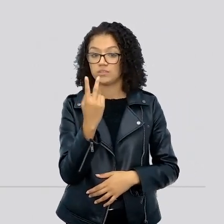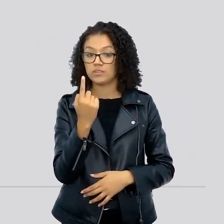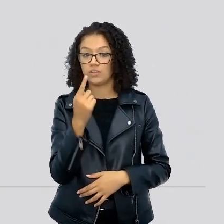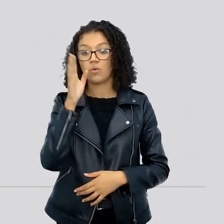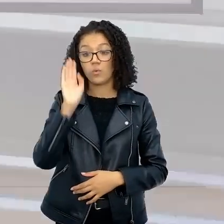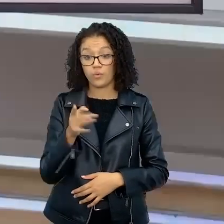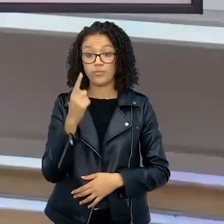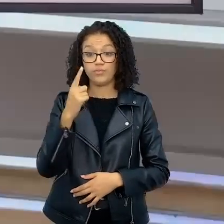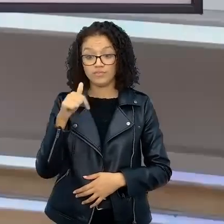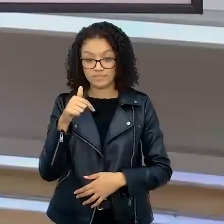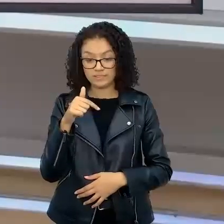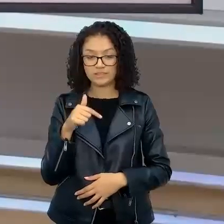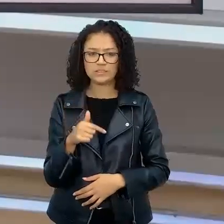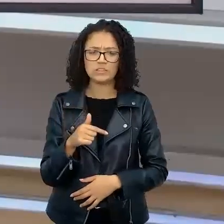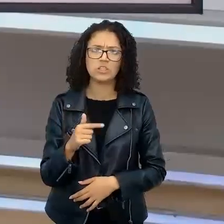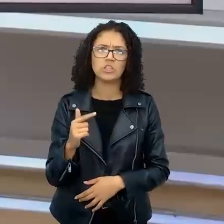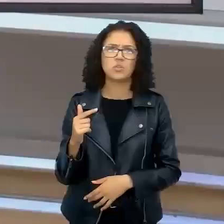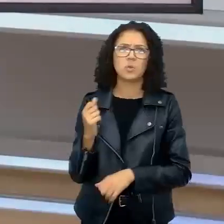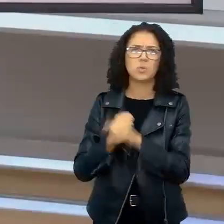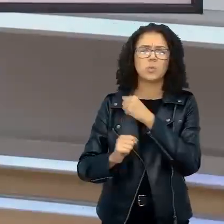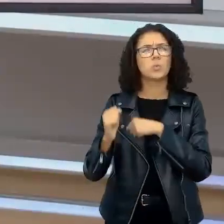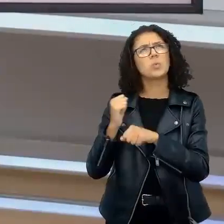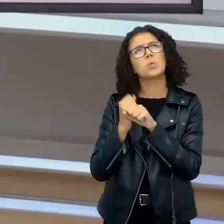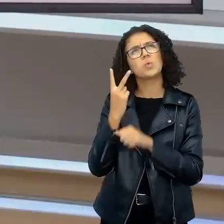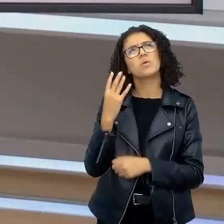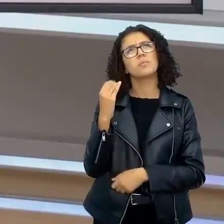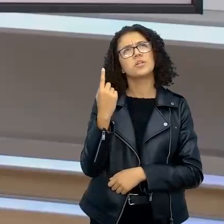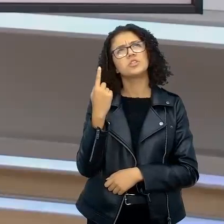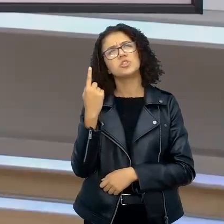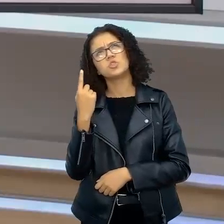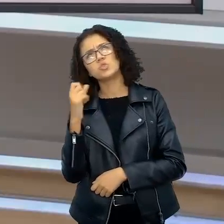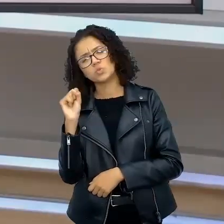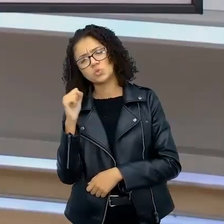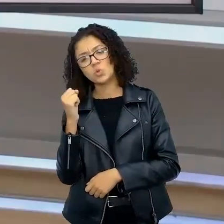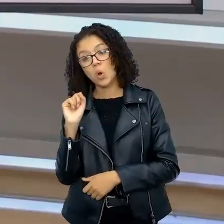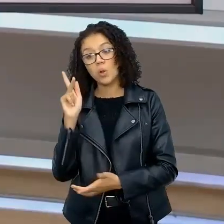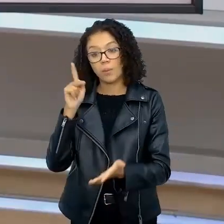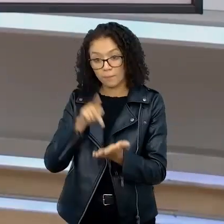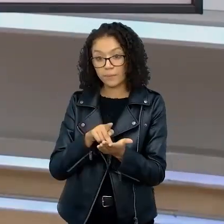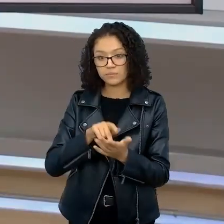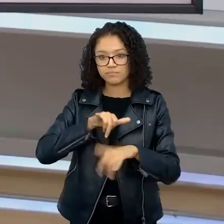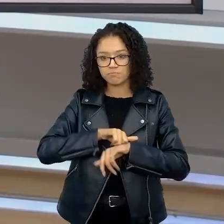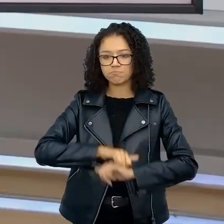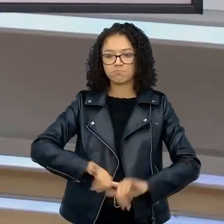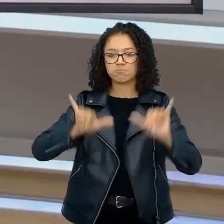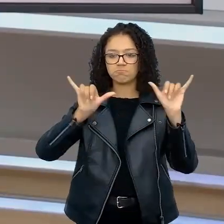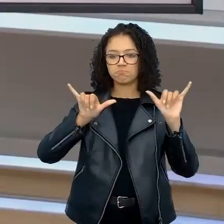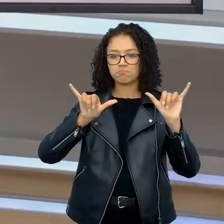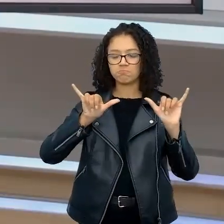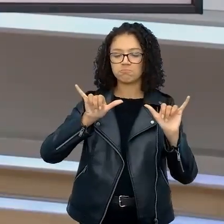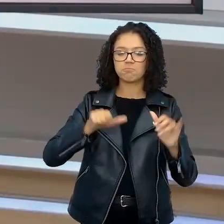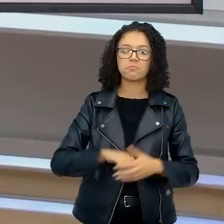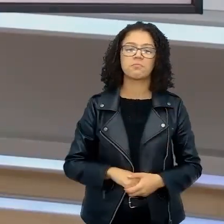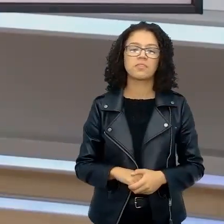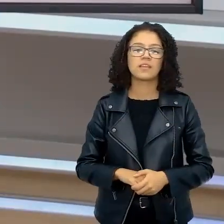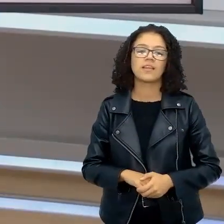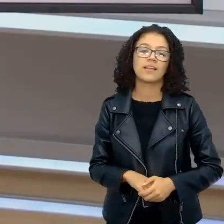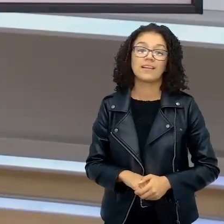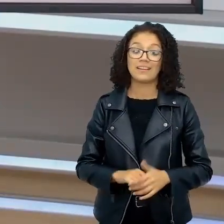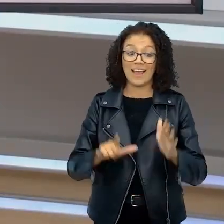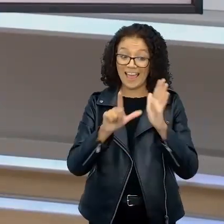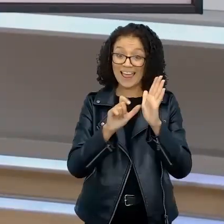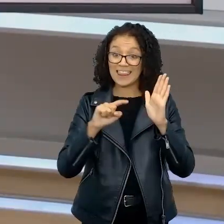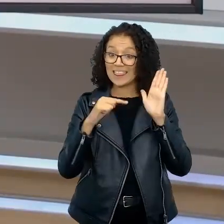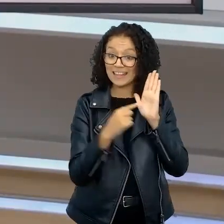em vigência, na verdade, em 2018, mas foi criada em 2017. Essa lei, ela garante, ela